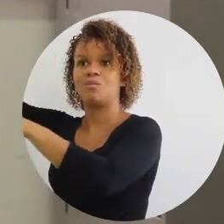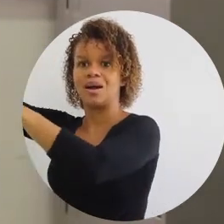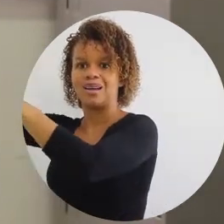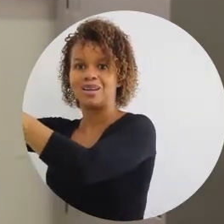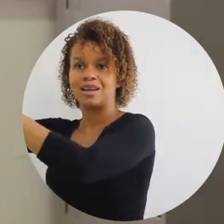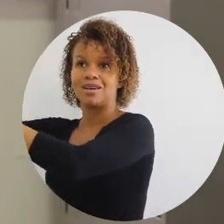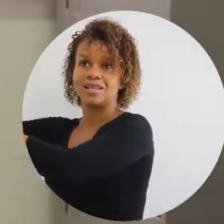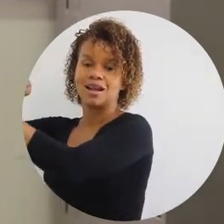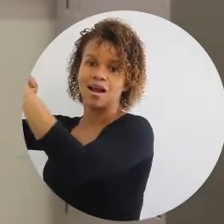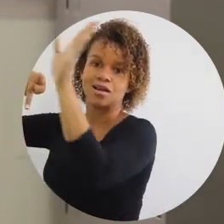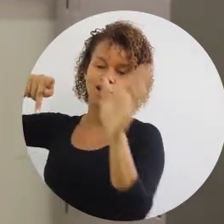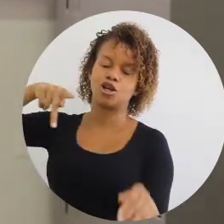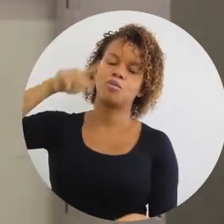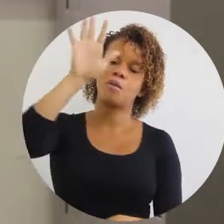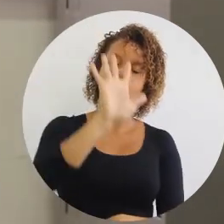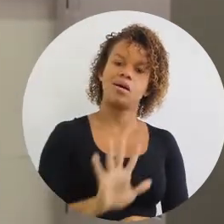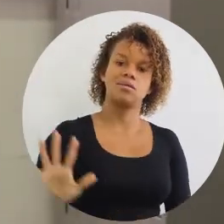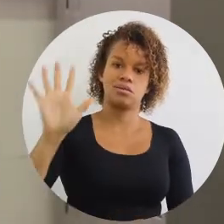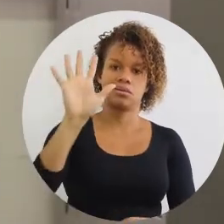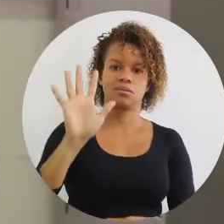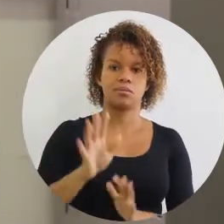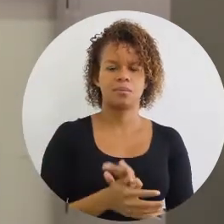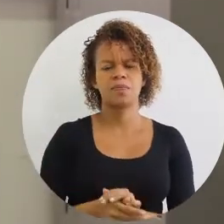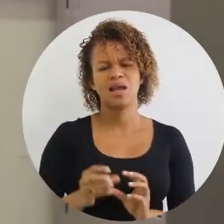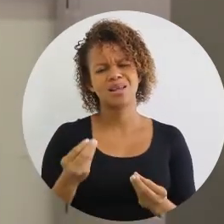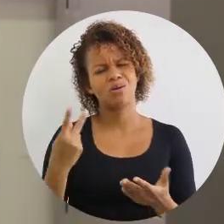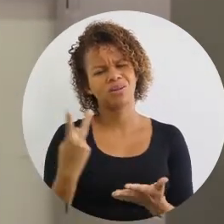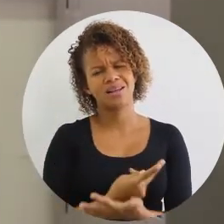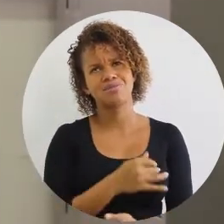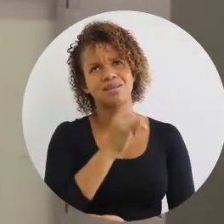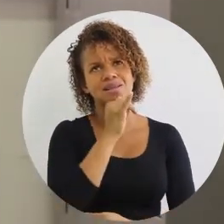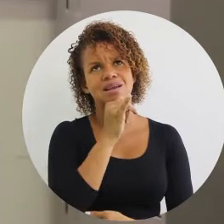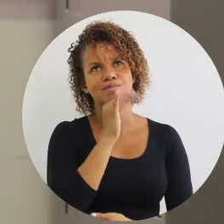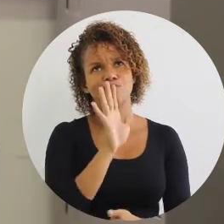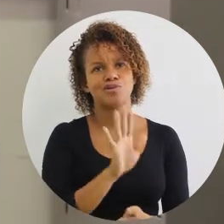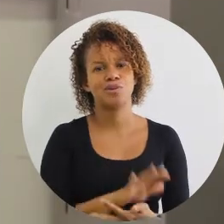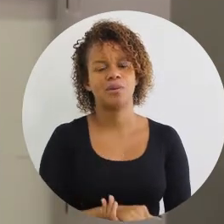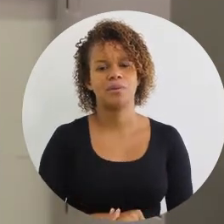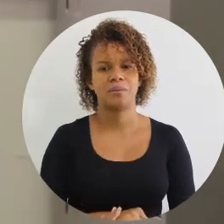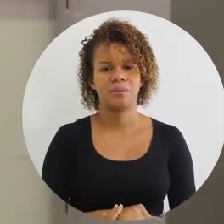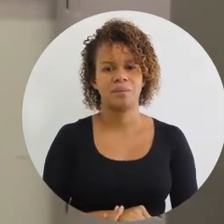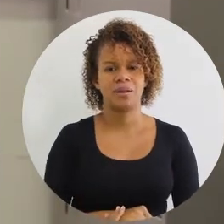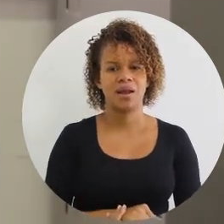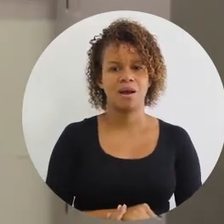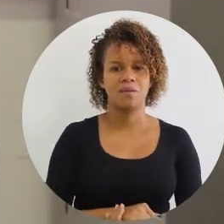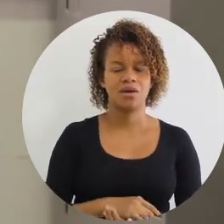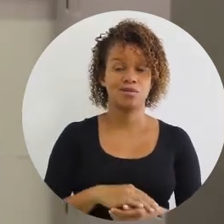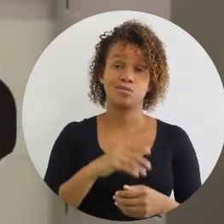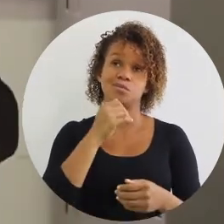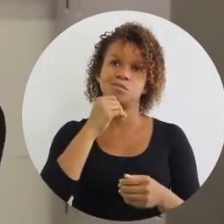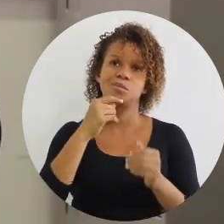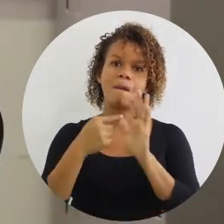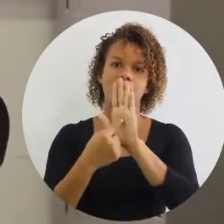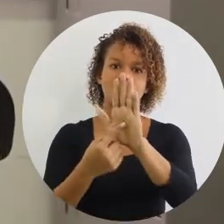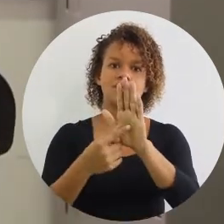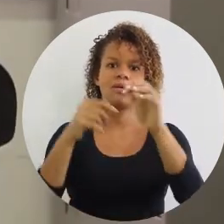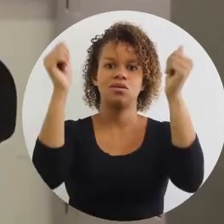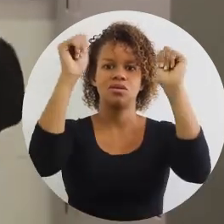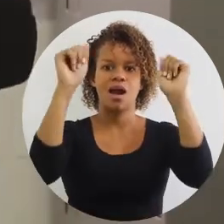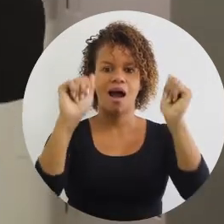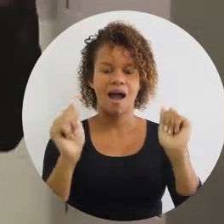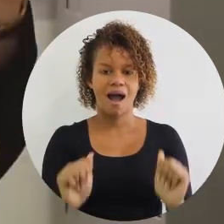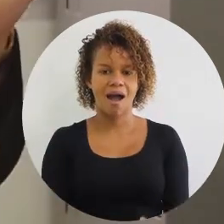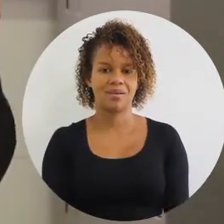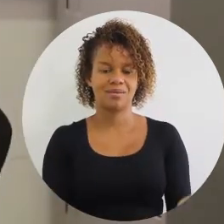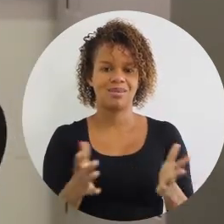trazendo para o Brasil. Tá? Isso acontece muito, por exemplo, se você vai fazer uma exposição de arte. Você pega aqui o Museu